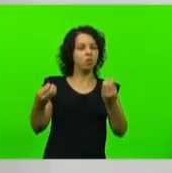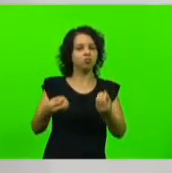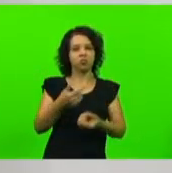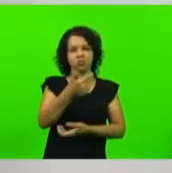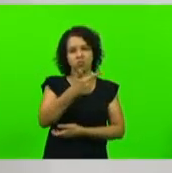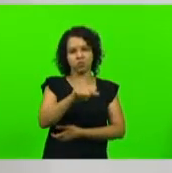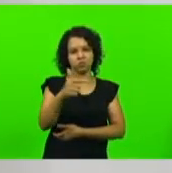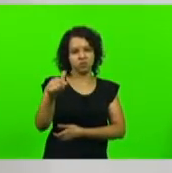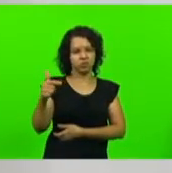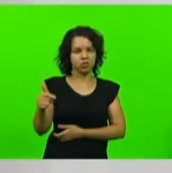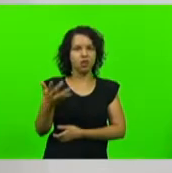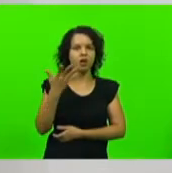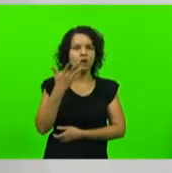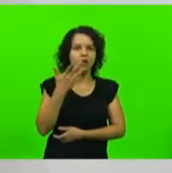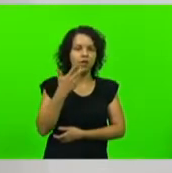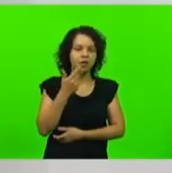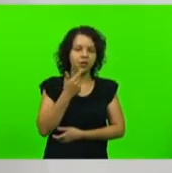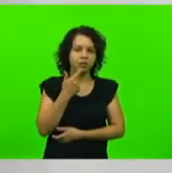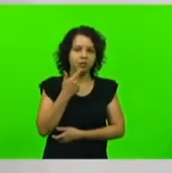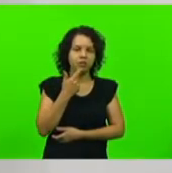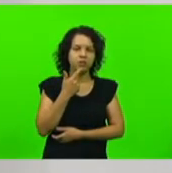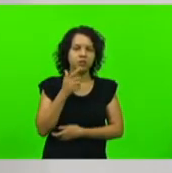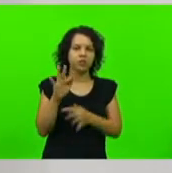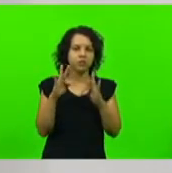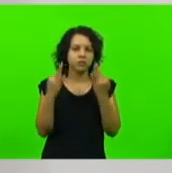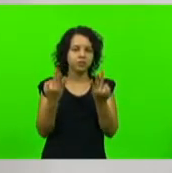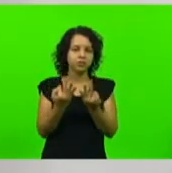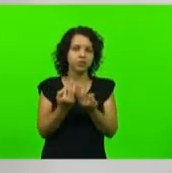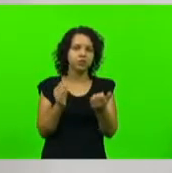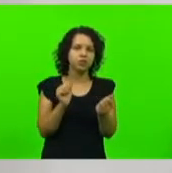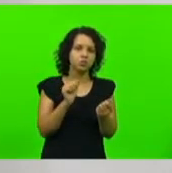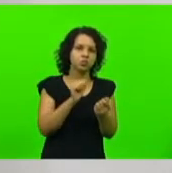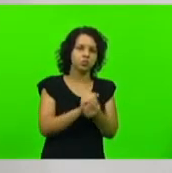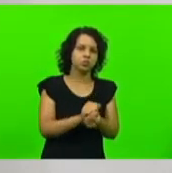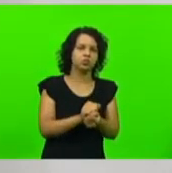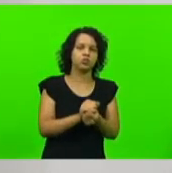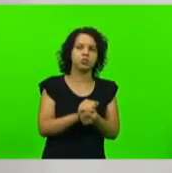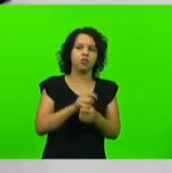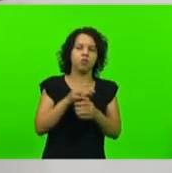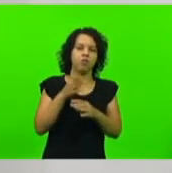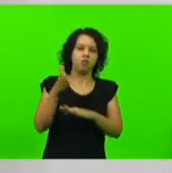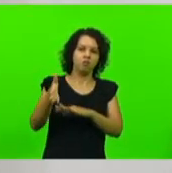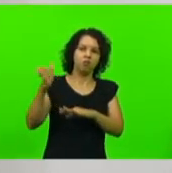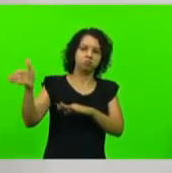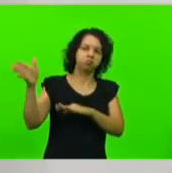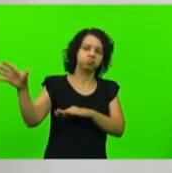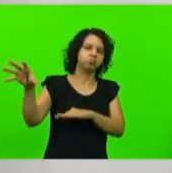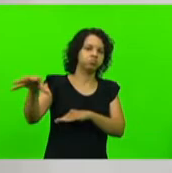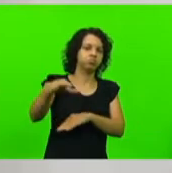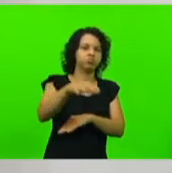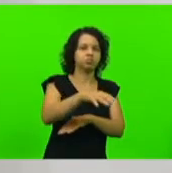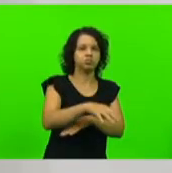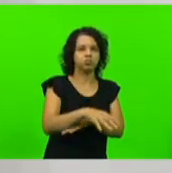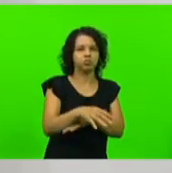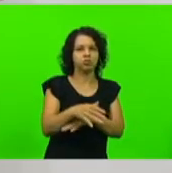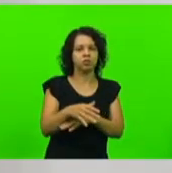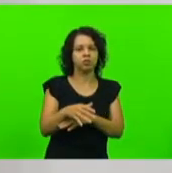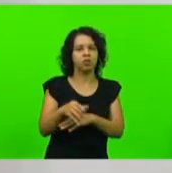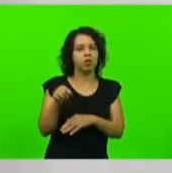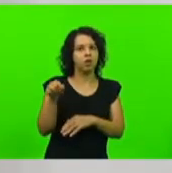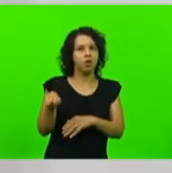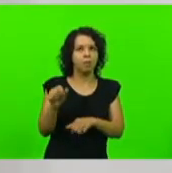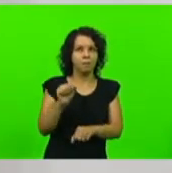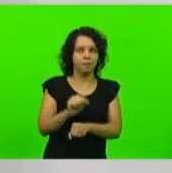As crianças andam com as famílias, elas se deslocam, elas confraternizam, elas não param,